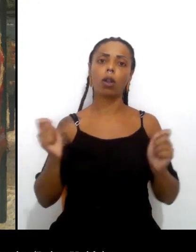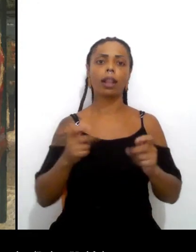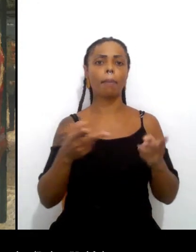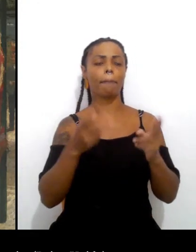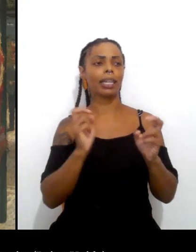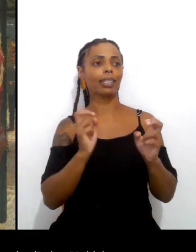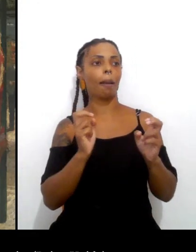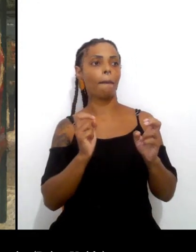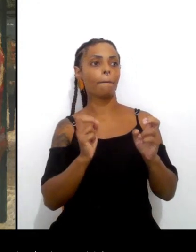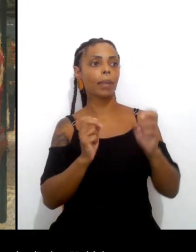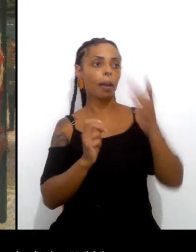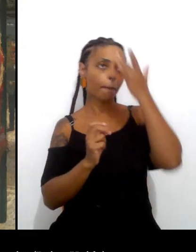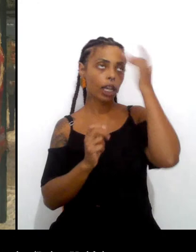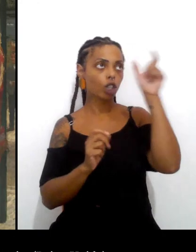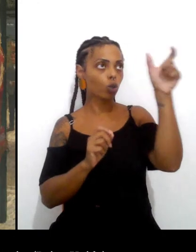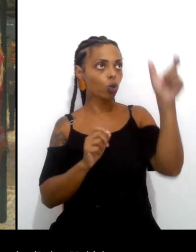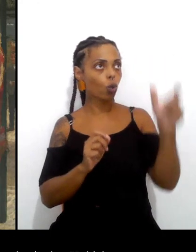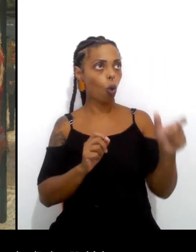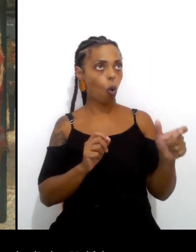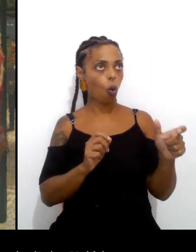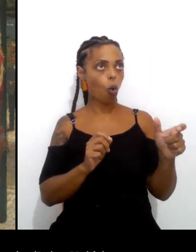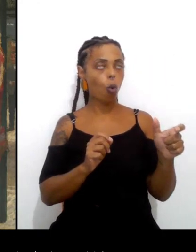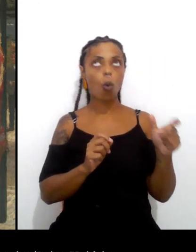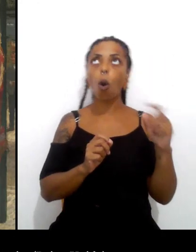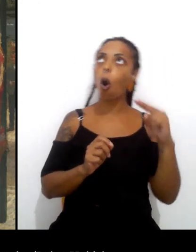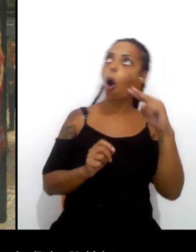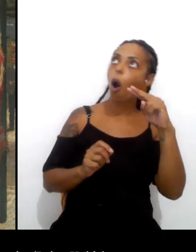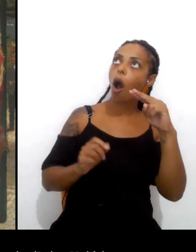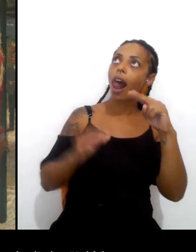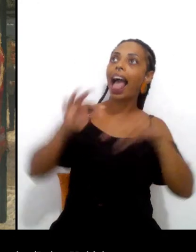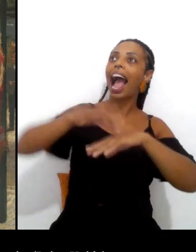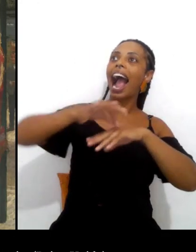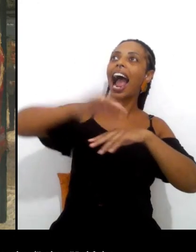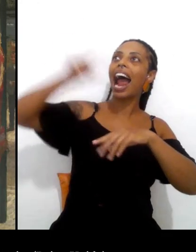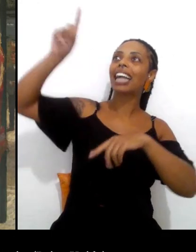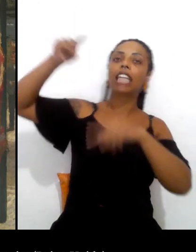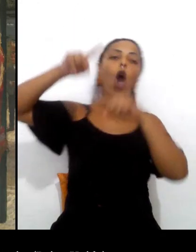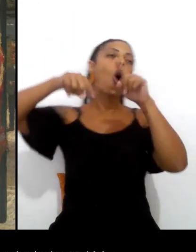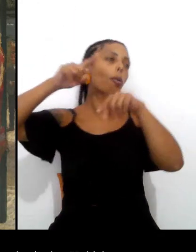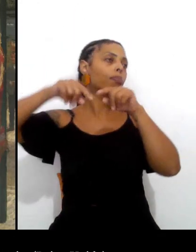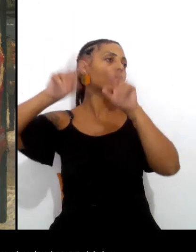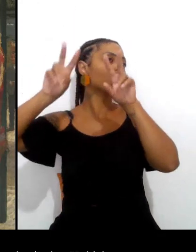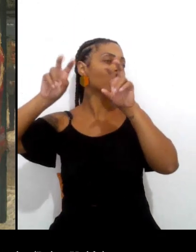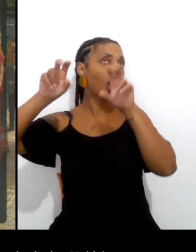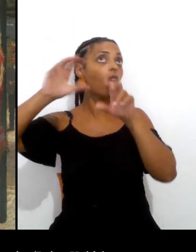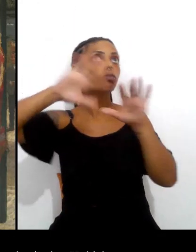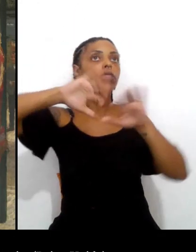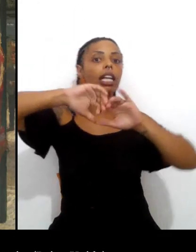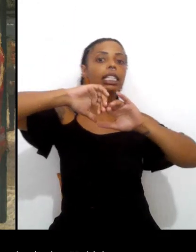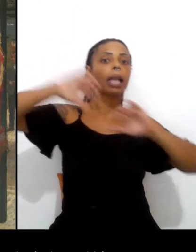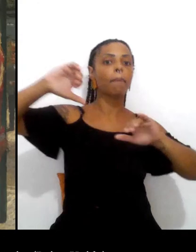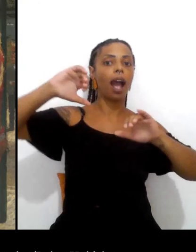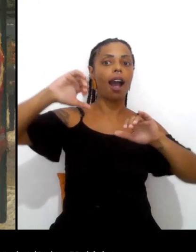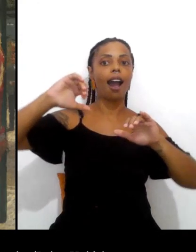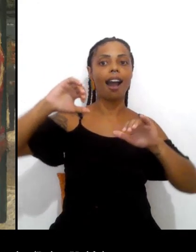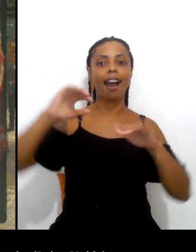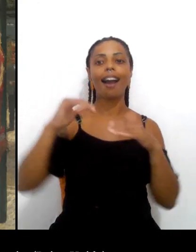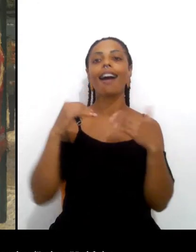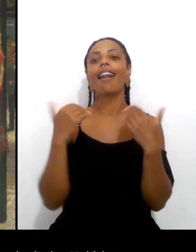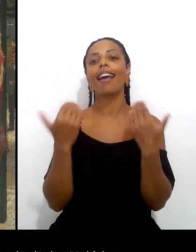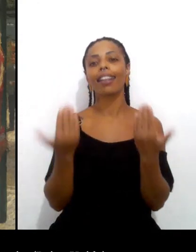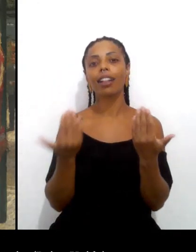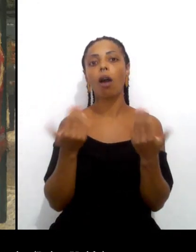sujeitos que olham para esses pedaços de carne que seriam os objetos e é assim que se mantém os